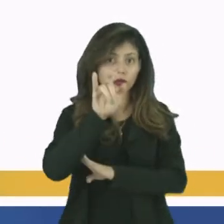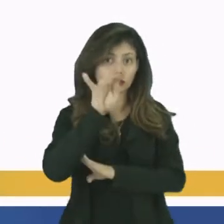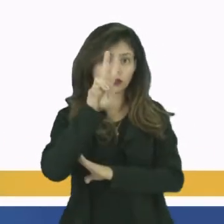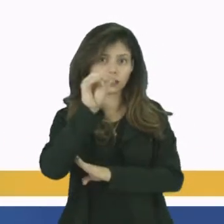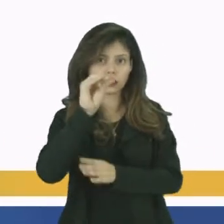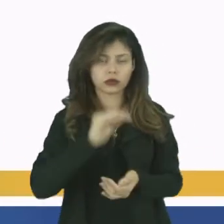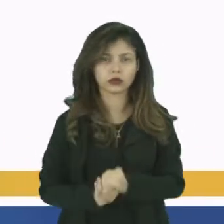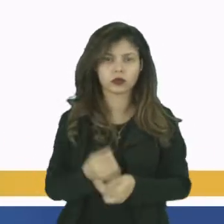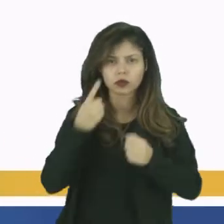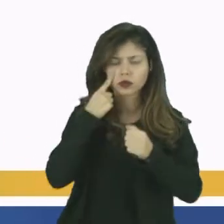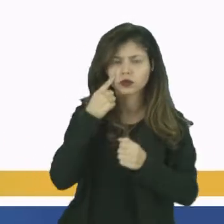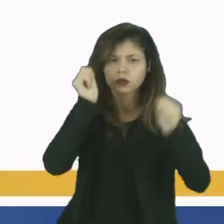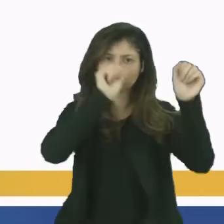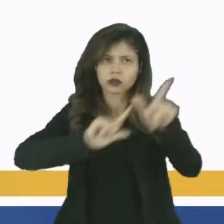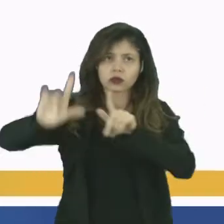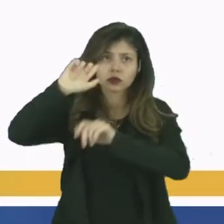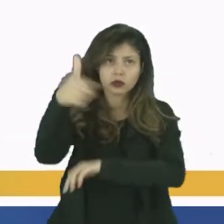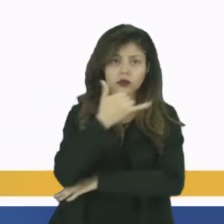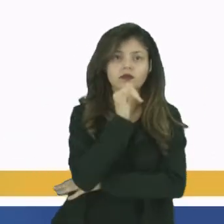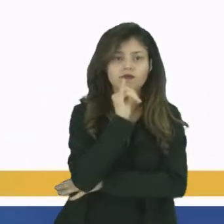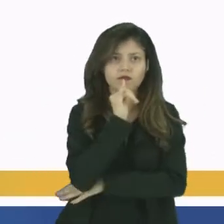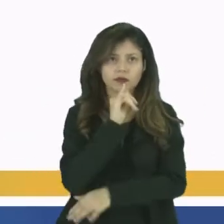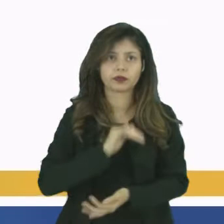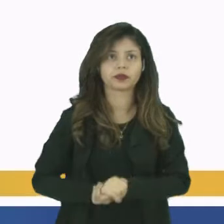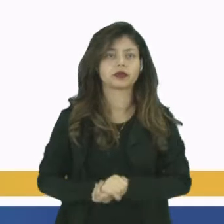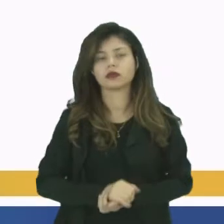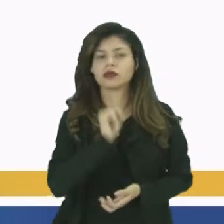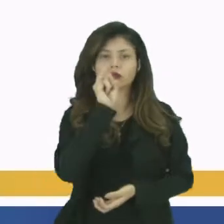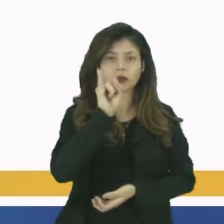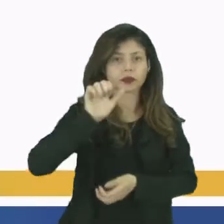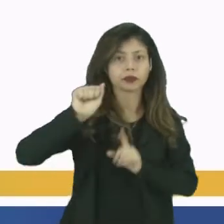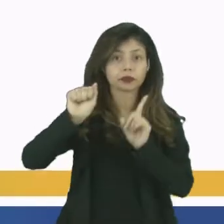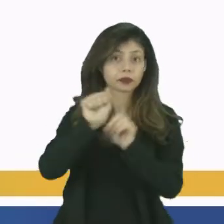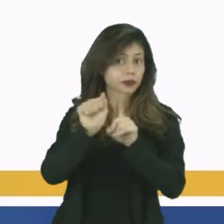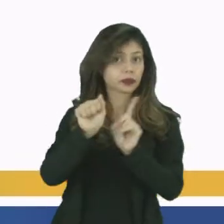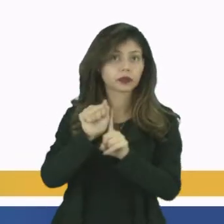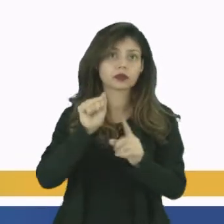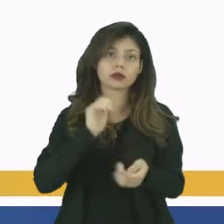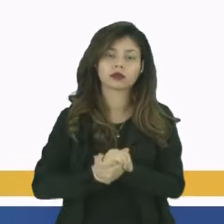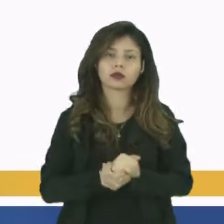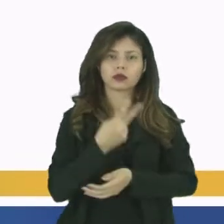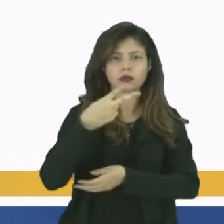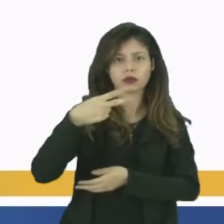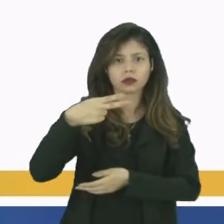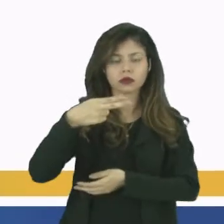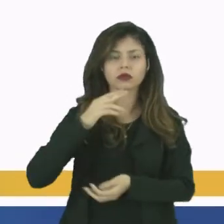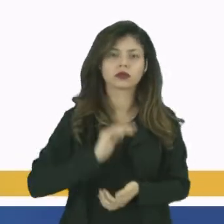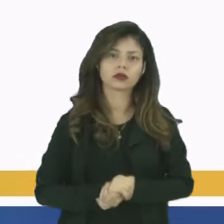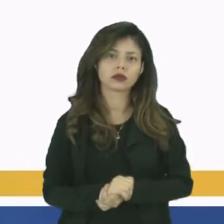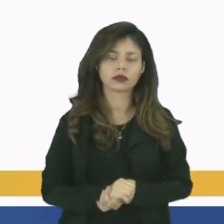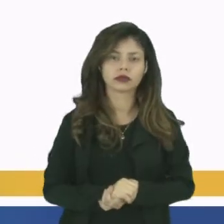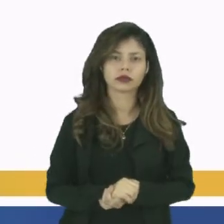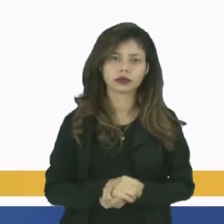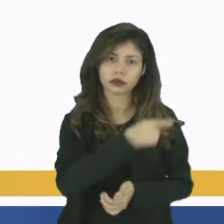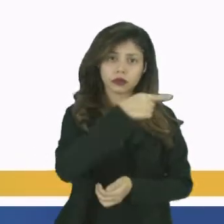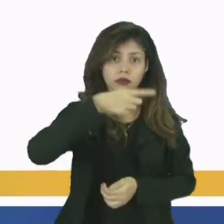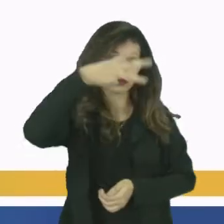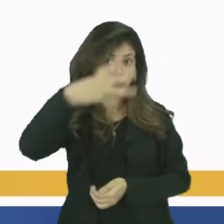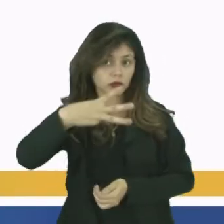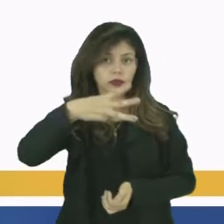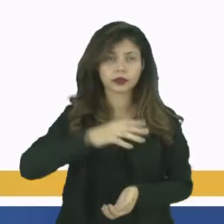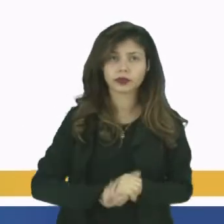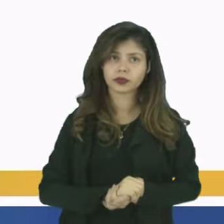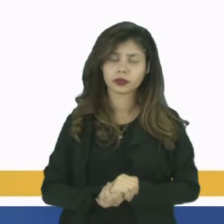só observar agora o próximo exemplo. Ó. Se a matriz A é igual a